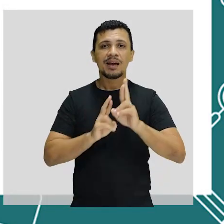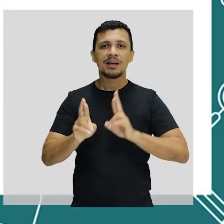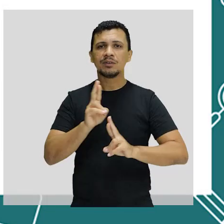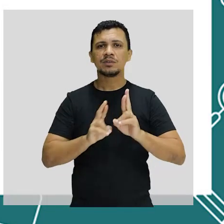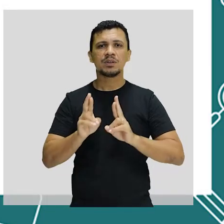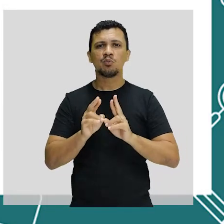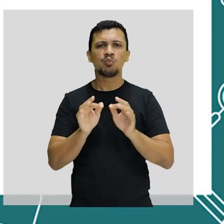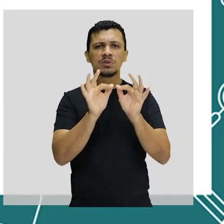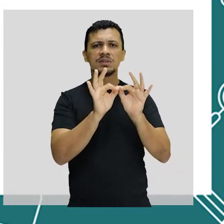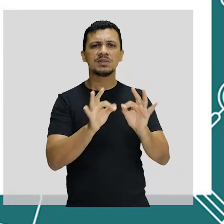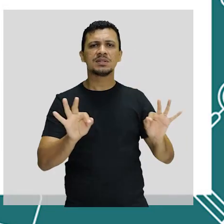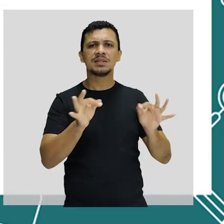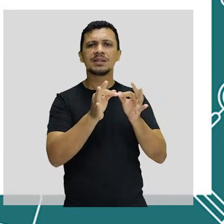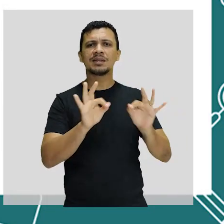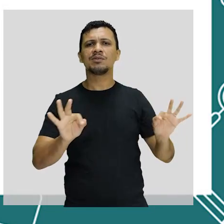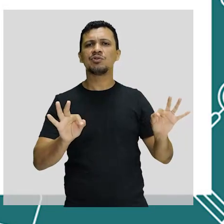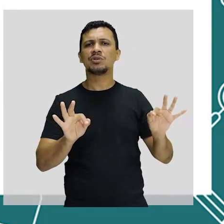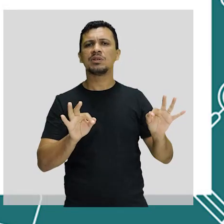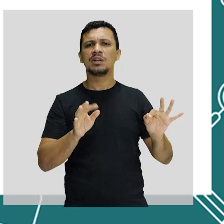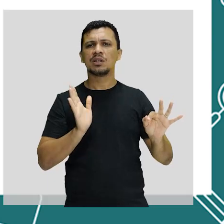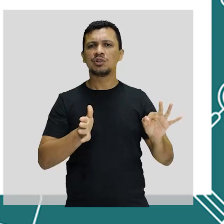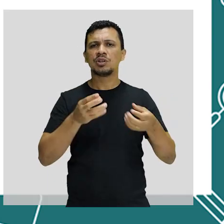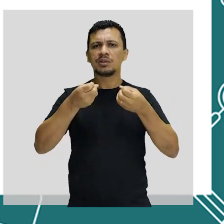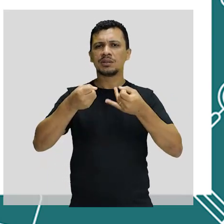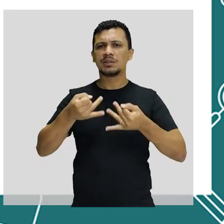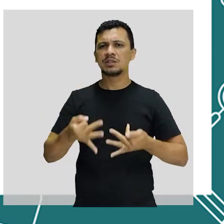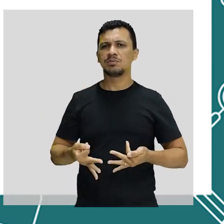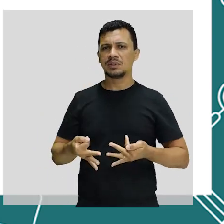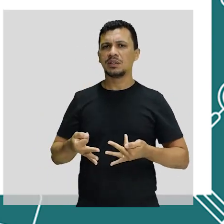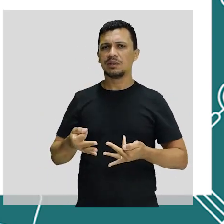função sintática, que nós já falamos aqui